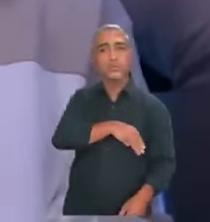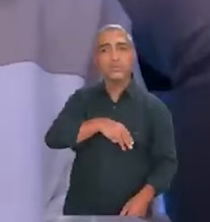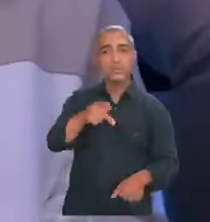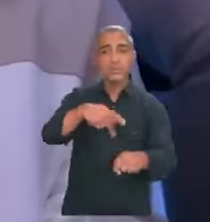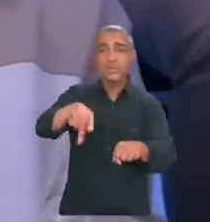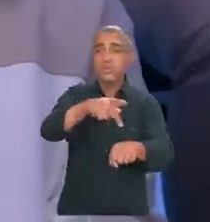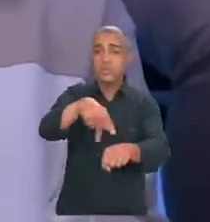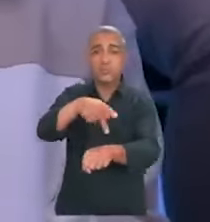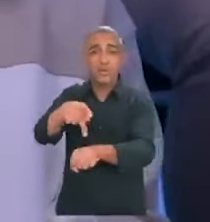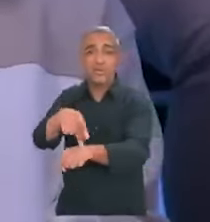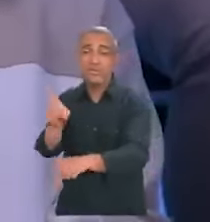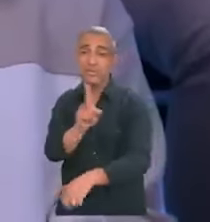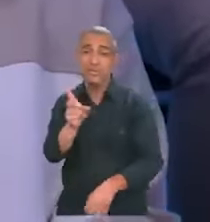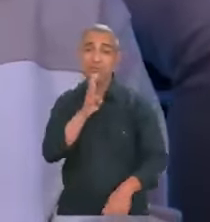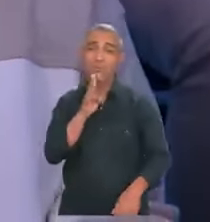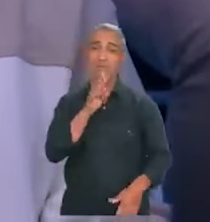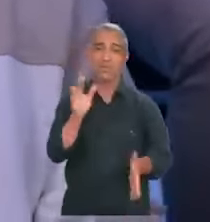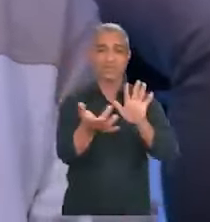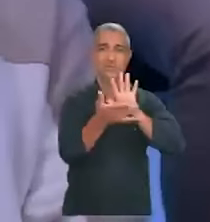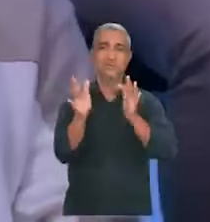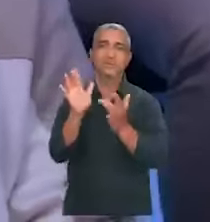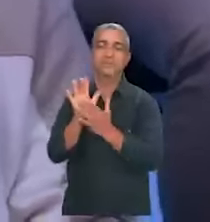Nepal e assim por diante.